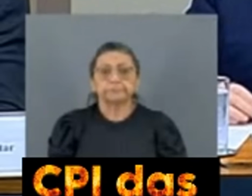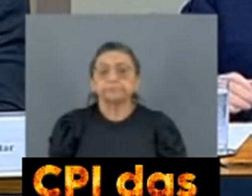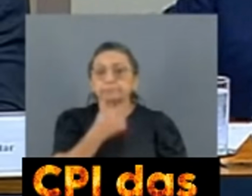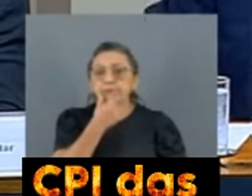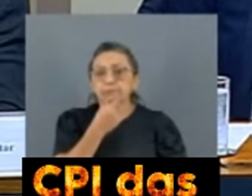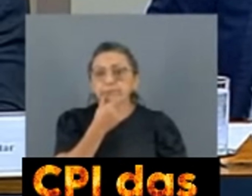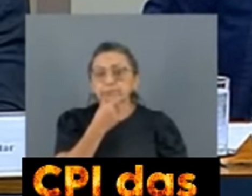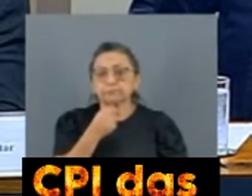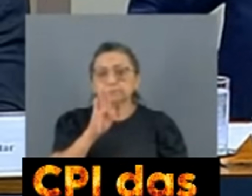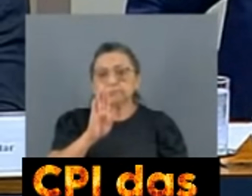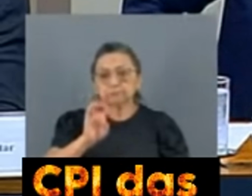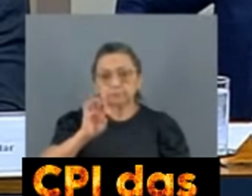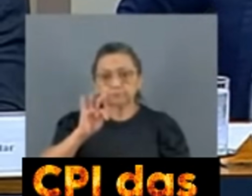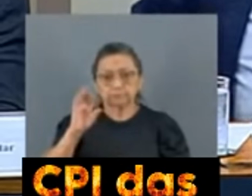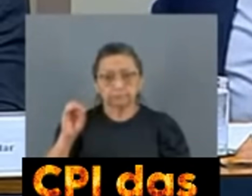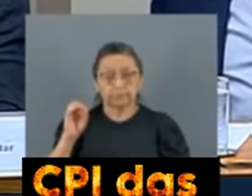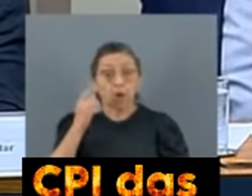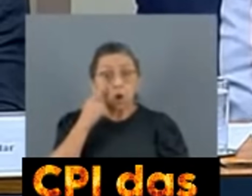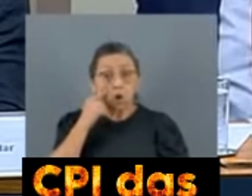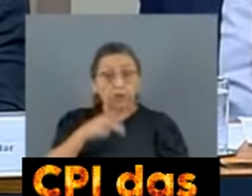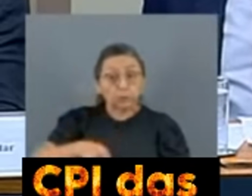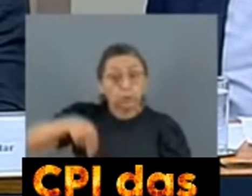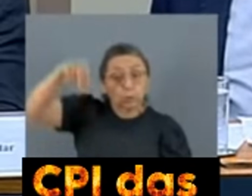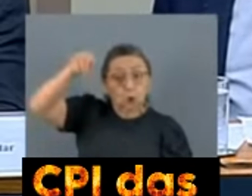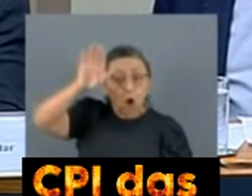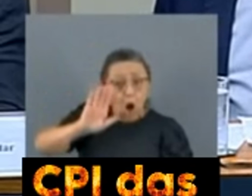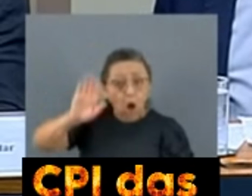Mami, no norte do nosso país,